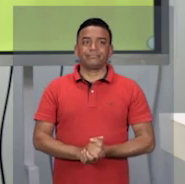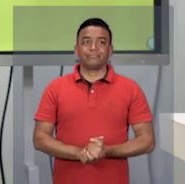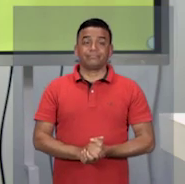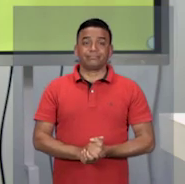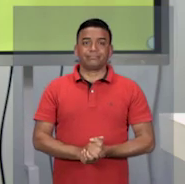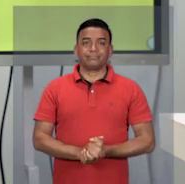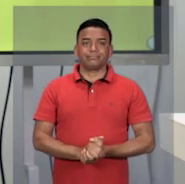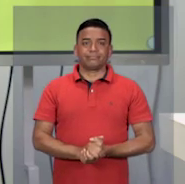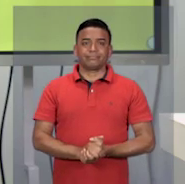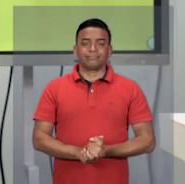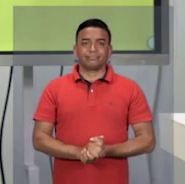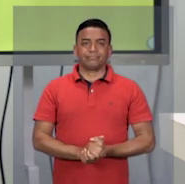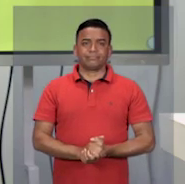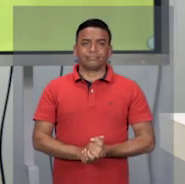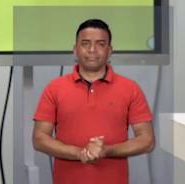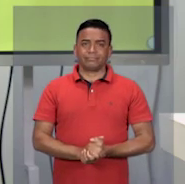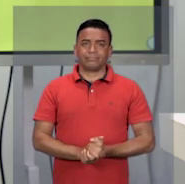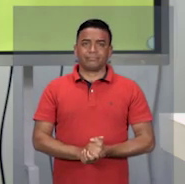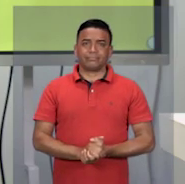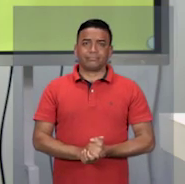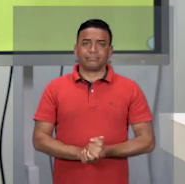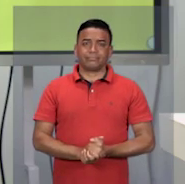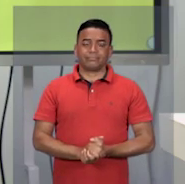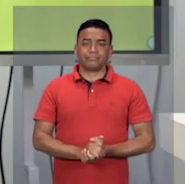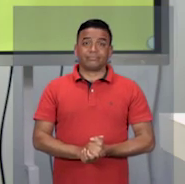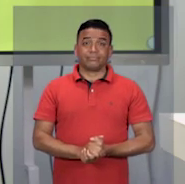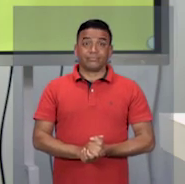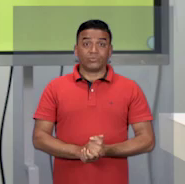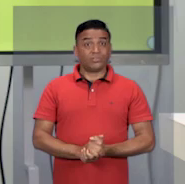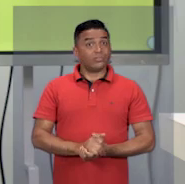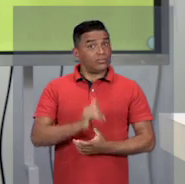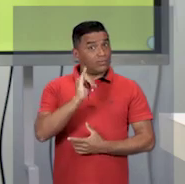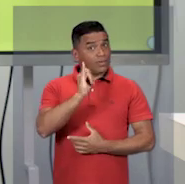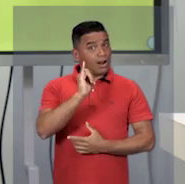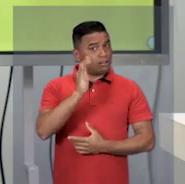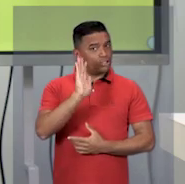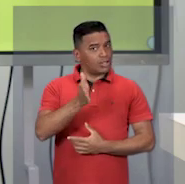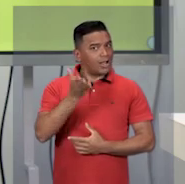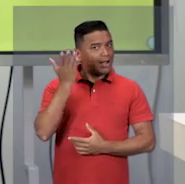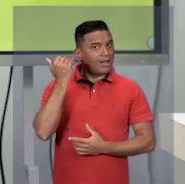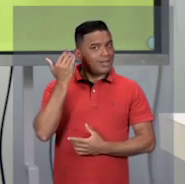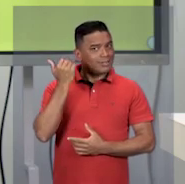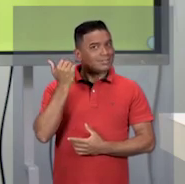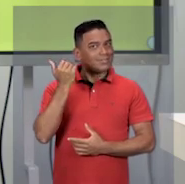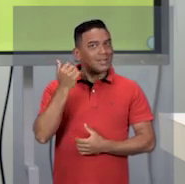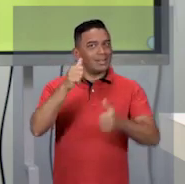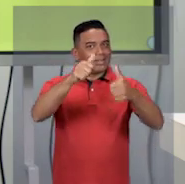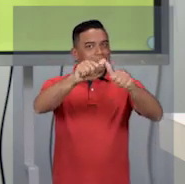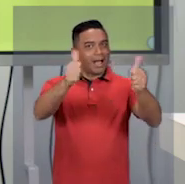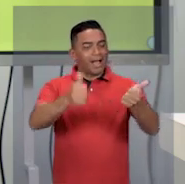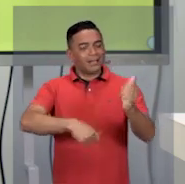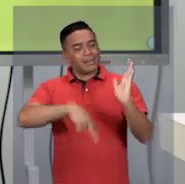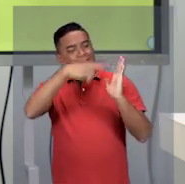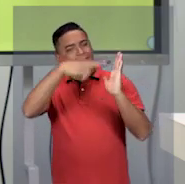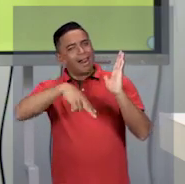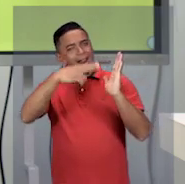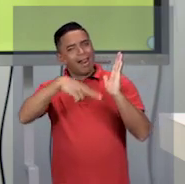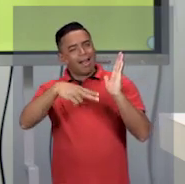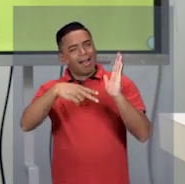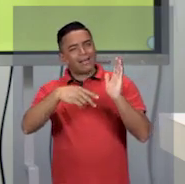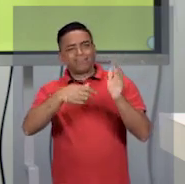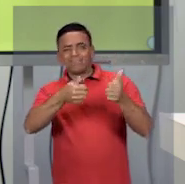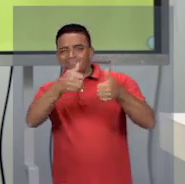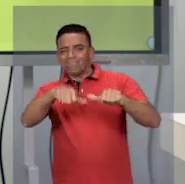The central message is highlighted. Eu cheguei a falar isso enquanto lia a imagem.